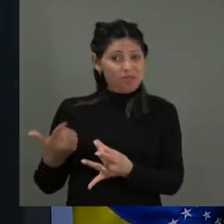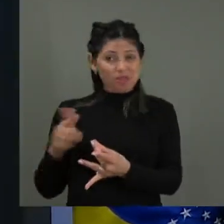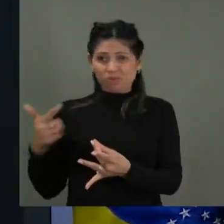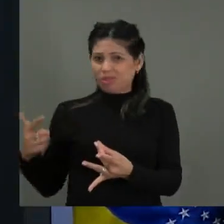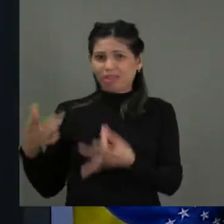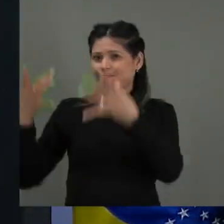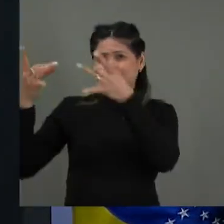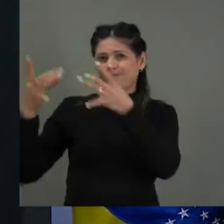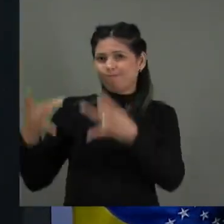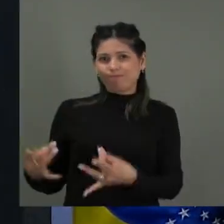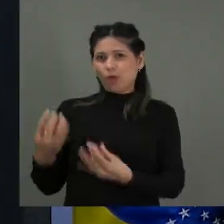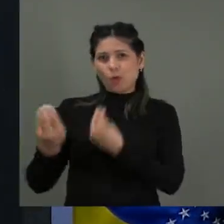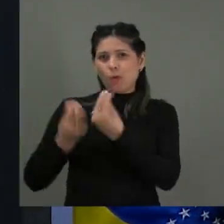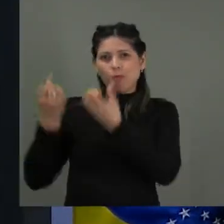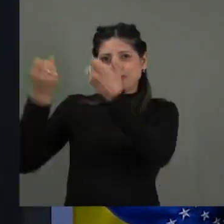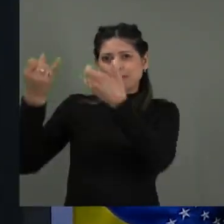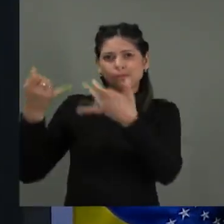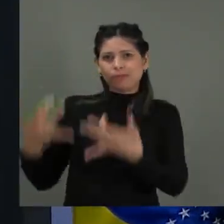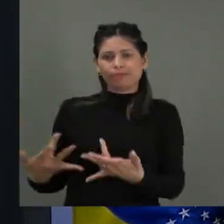ter, é uma